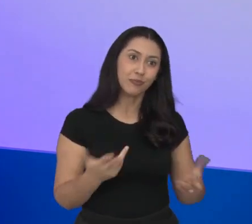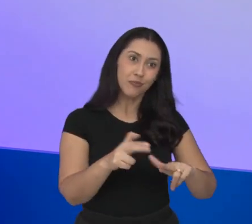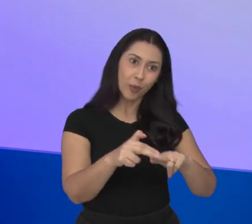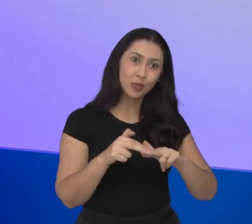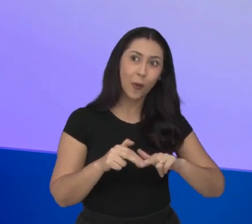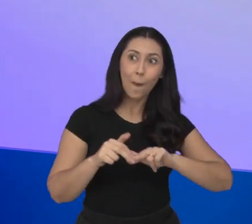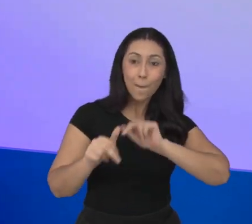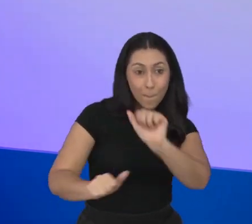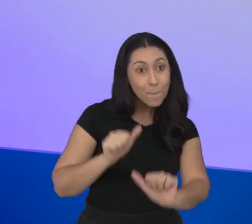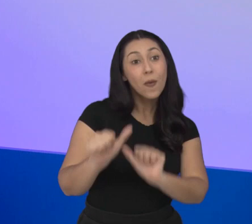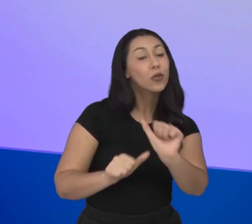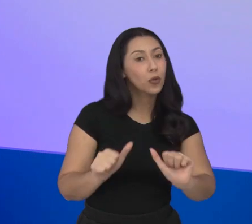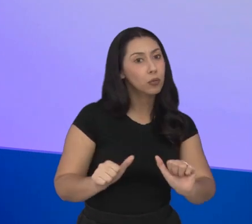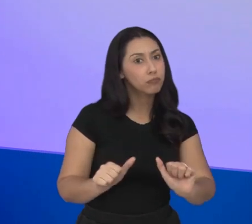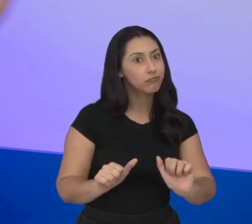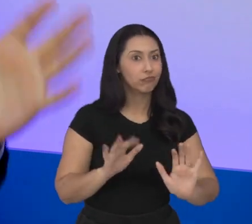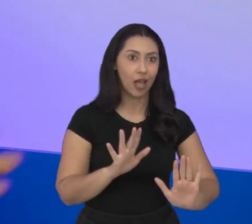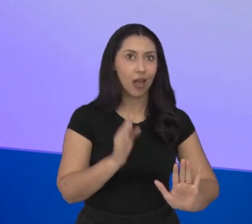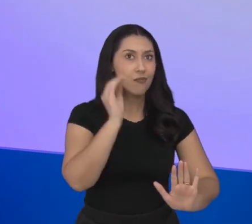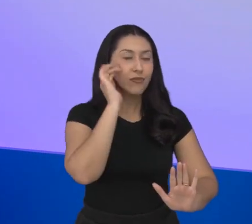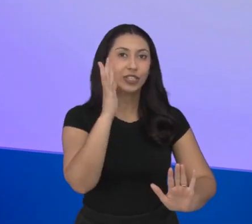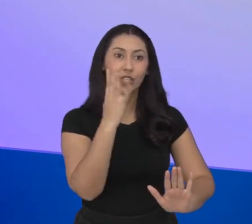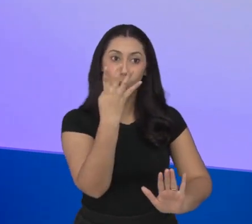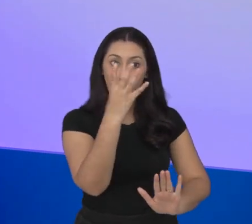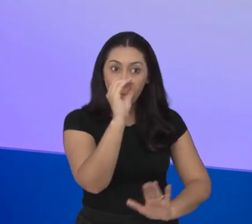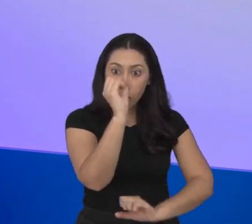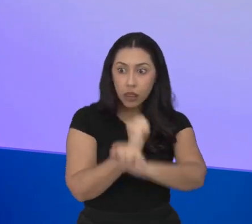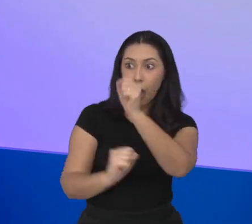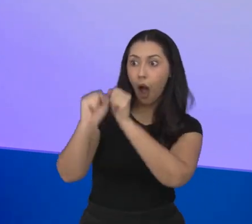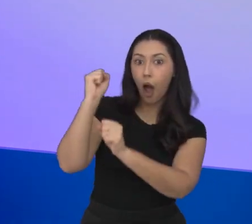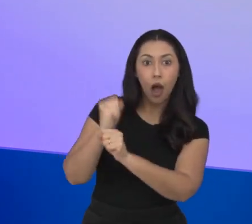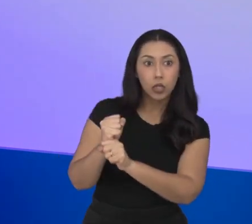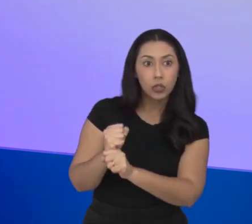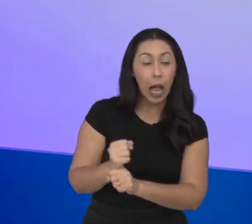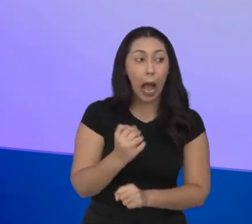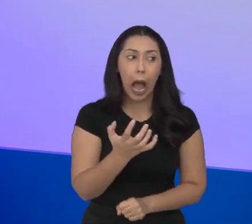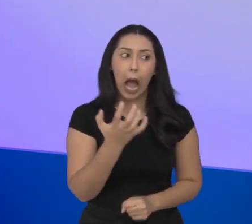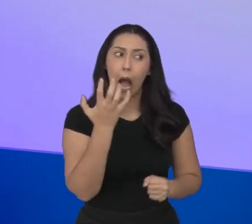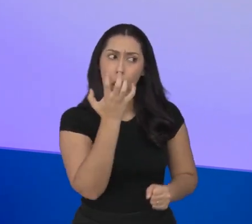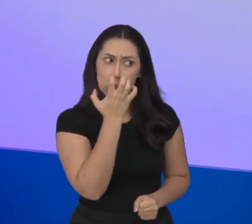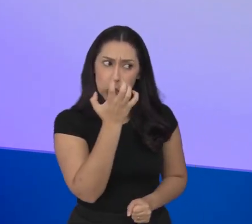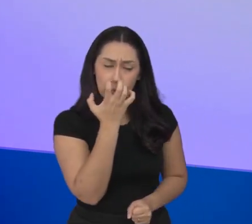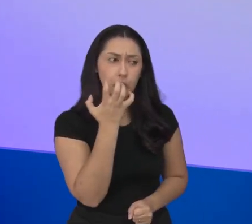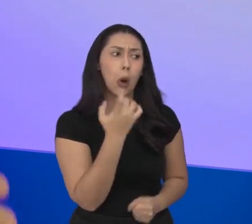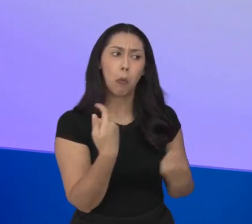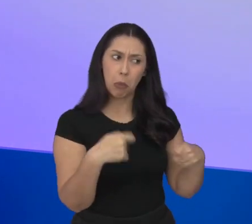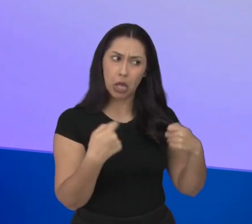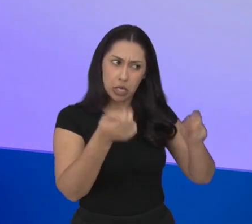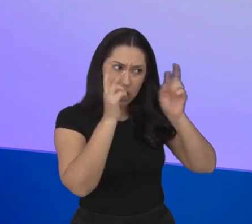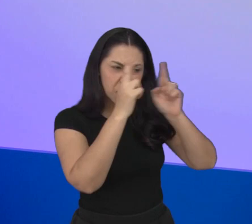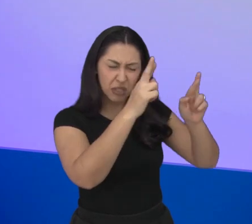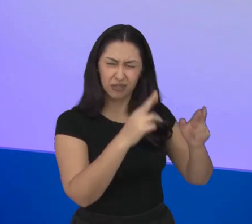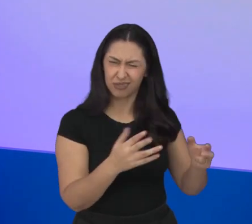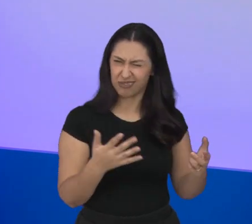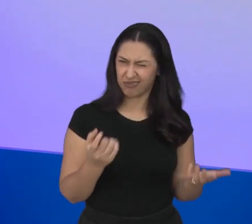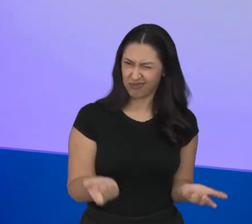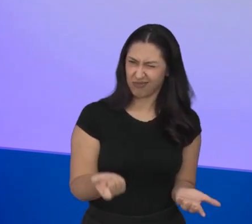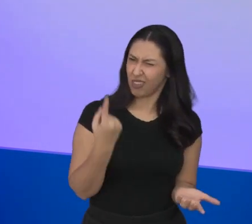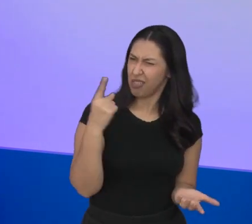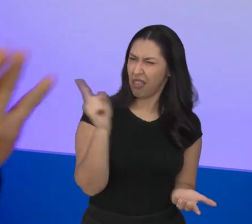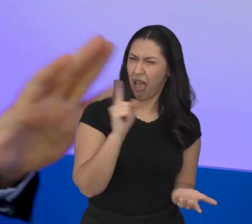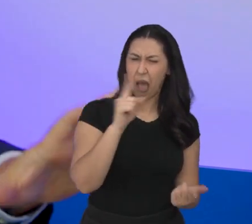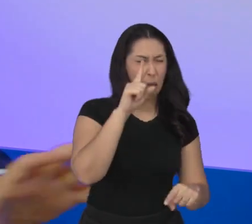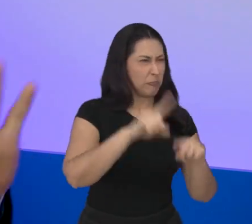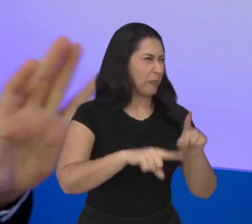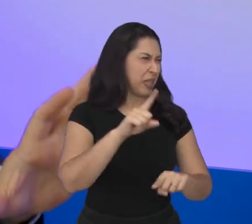uma modificação. Talvez 40 anos atrás, por exemplo, 50 anos, se alguém falasse que um cachorro é um ser de convívio, alguém ia assustar, falar, não,